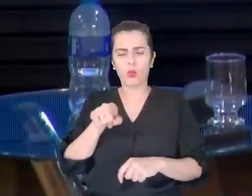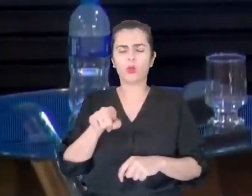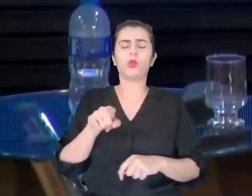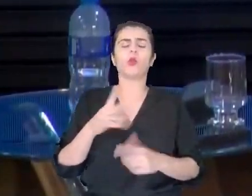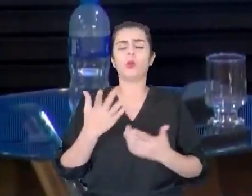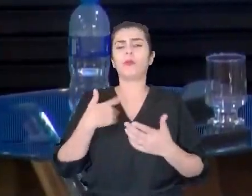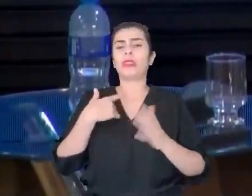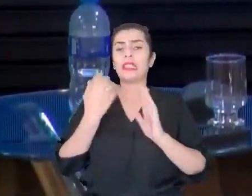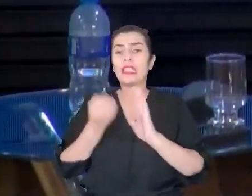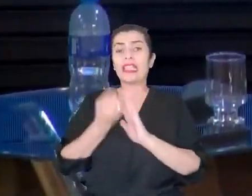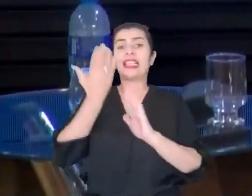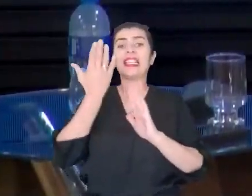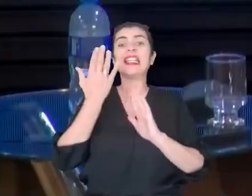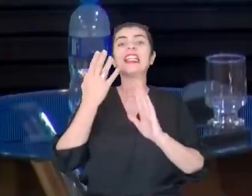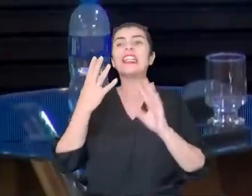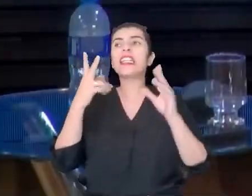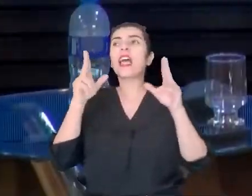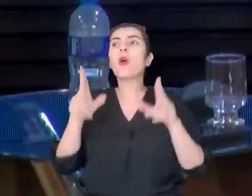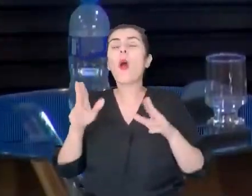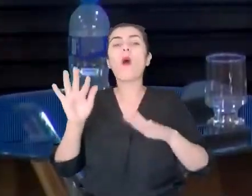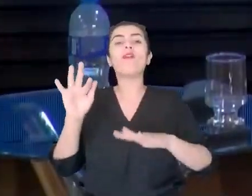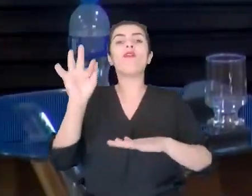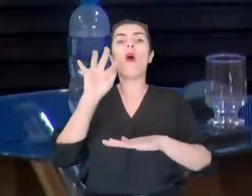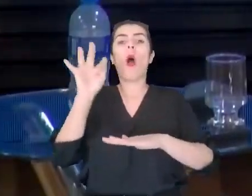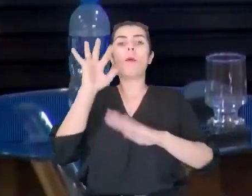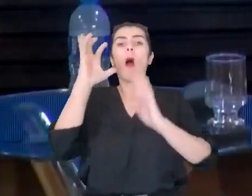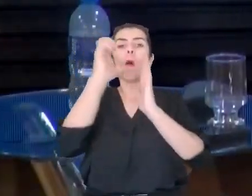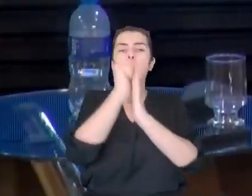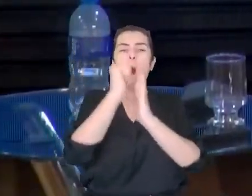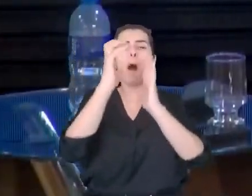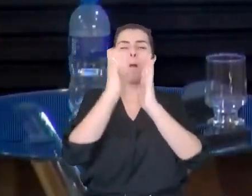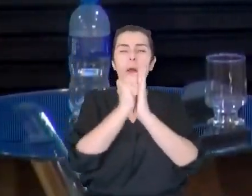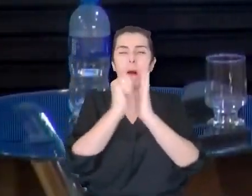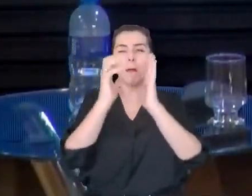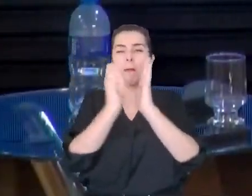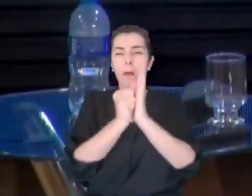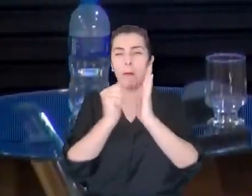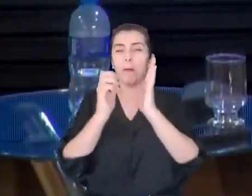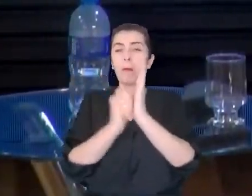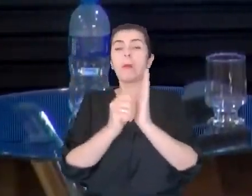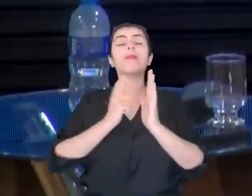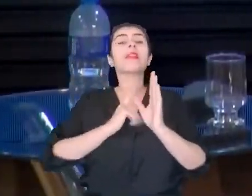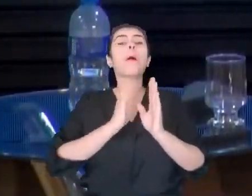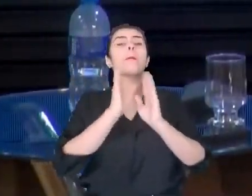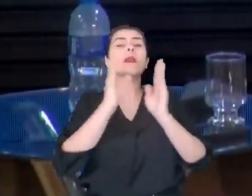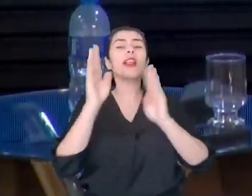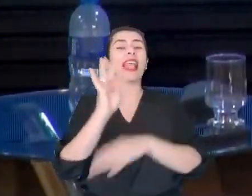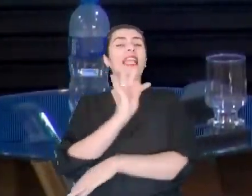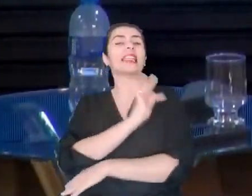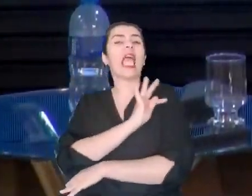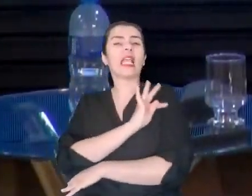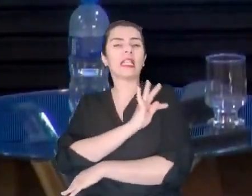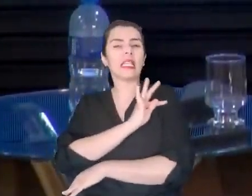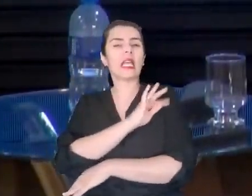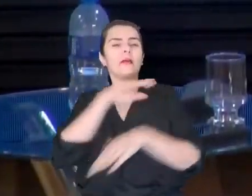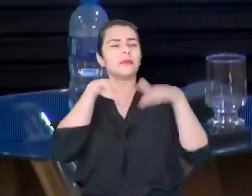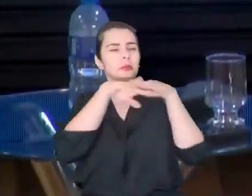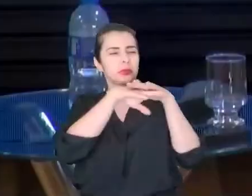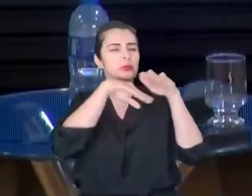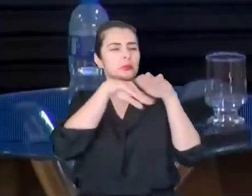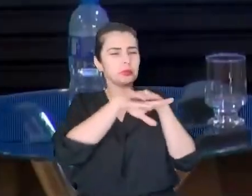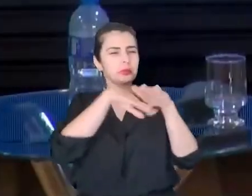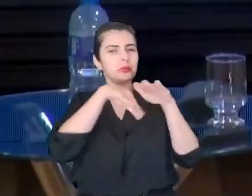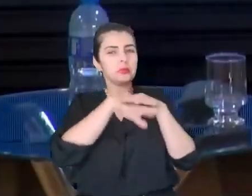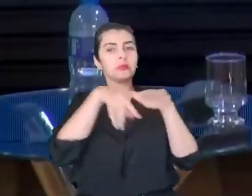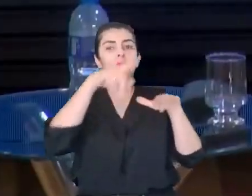uma formalização, armazenar dentro de uma biblioteca técnica e, dali, disseminar esse conhecimento, fazendo com que ele seja